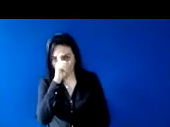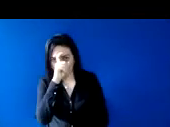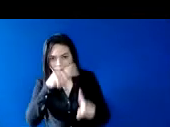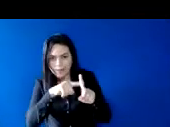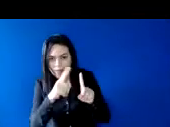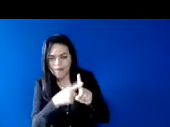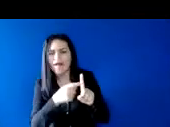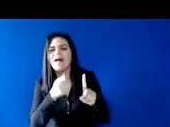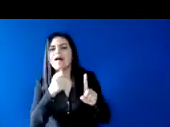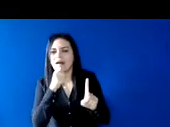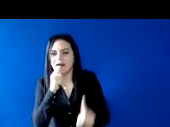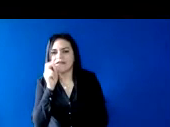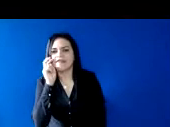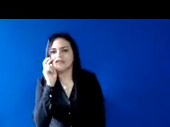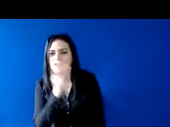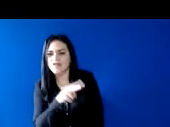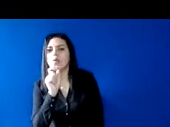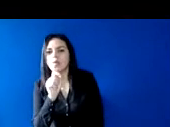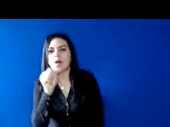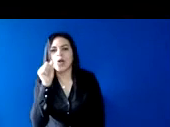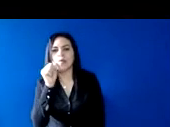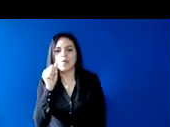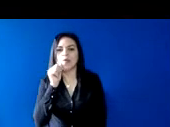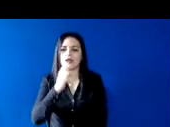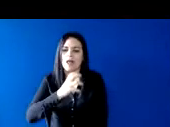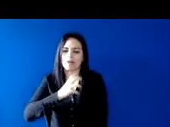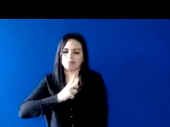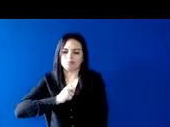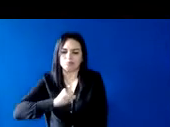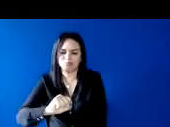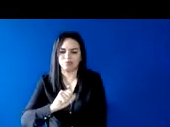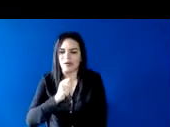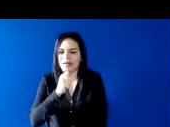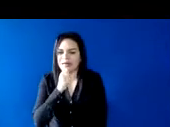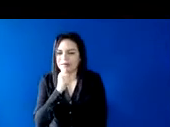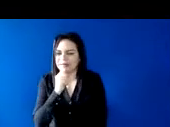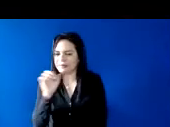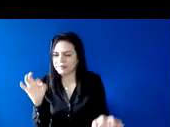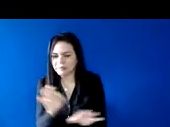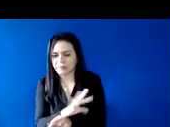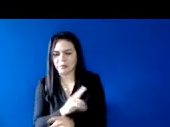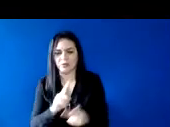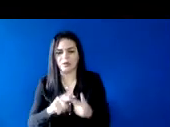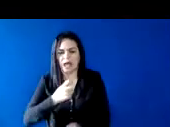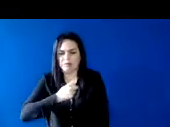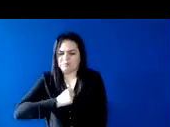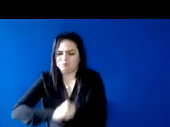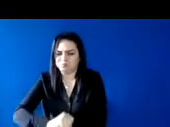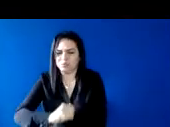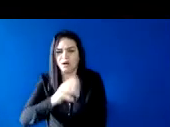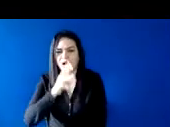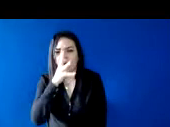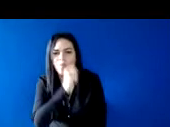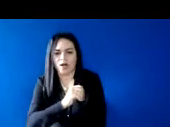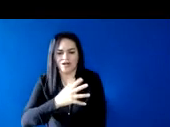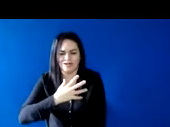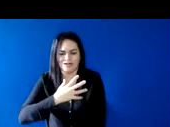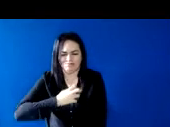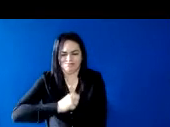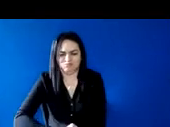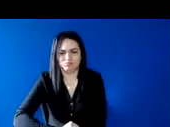vemos mulheres que chegam com abortos incompletos, com abortos em curso, né, com abortos retidos,